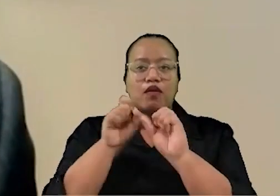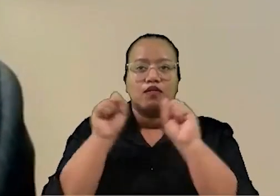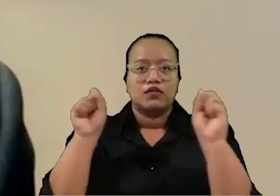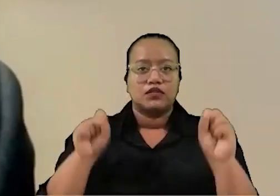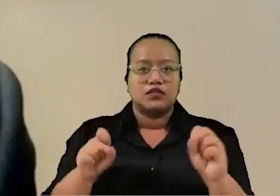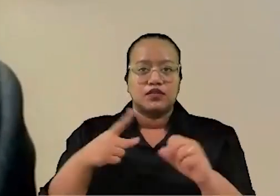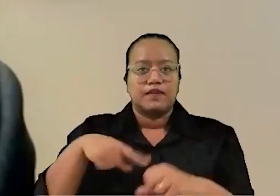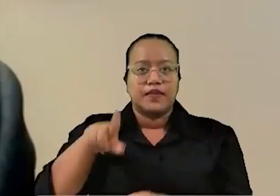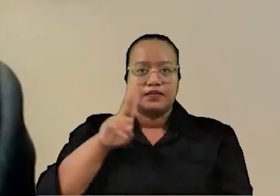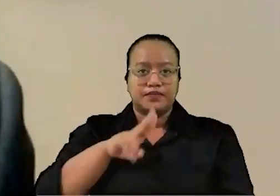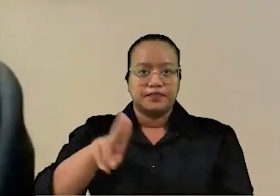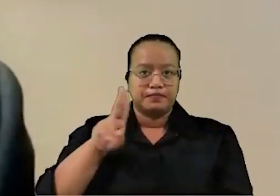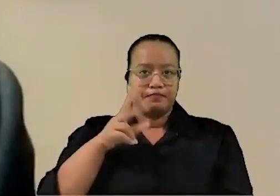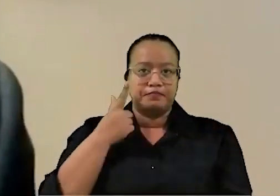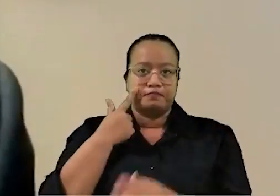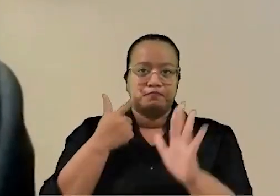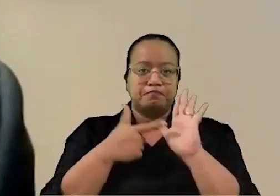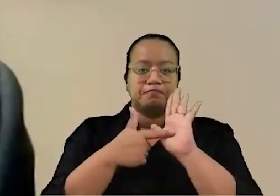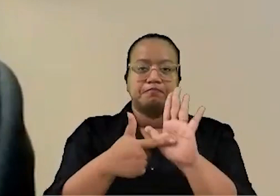minha tela aqui, só um instantinho.